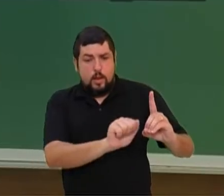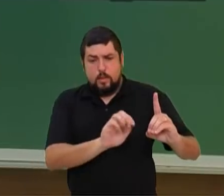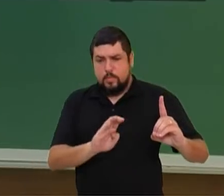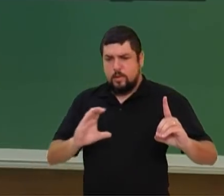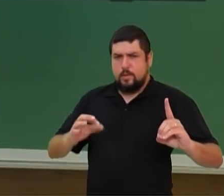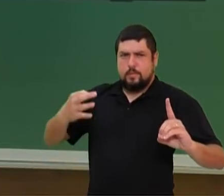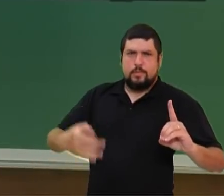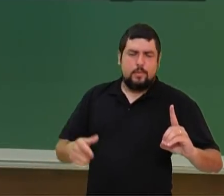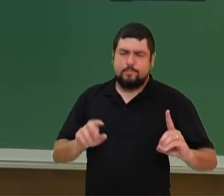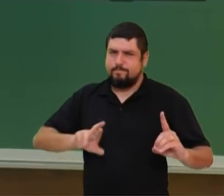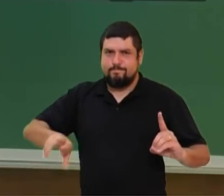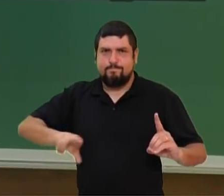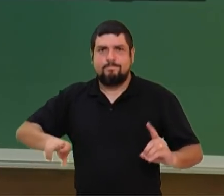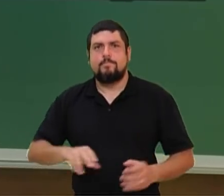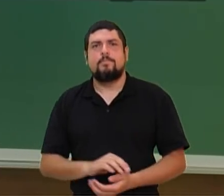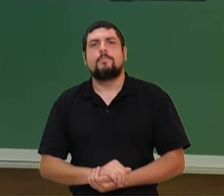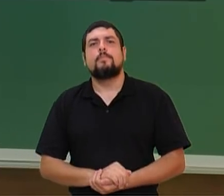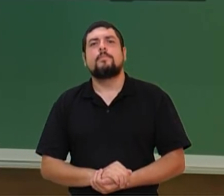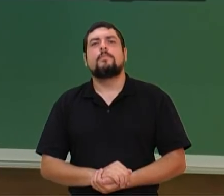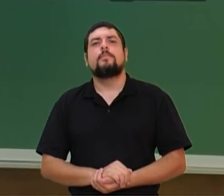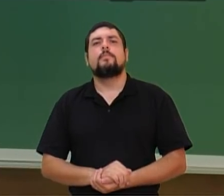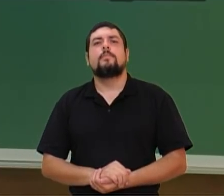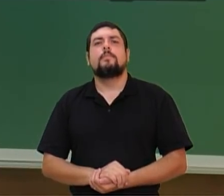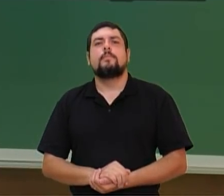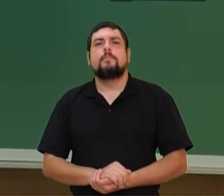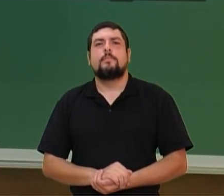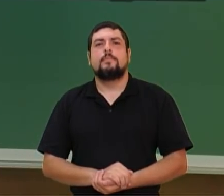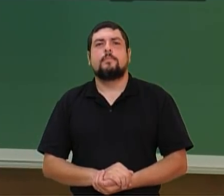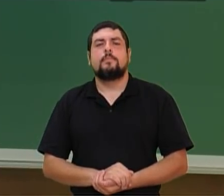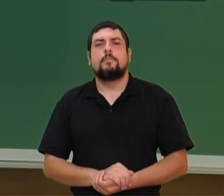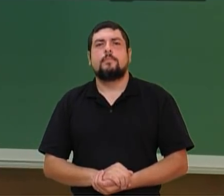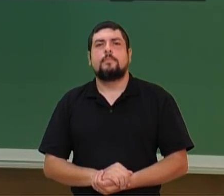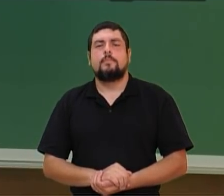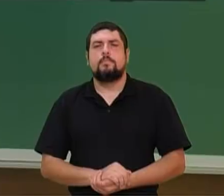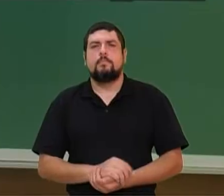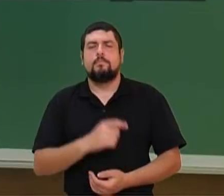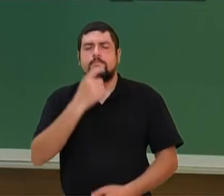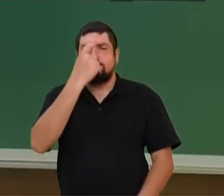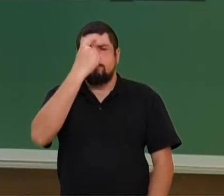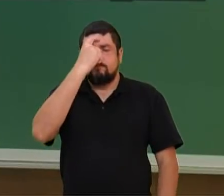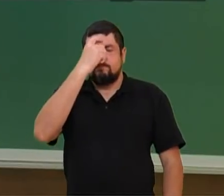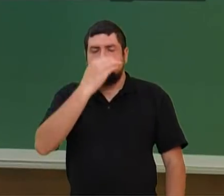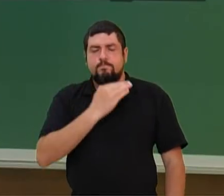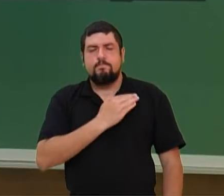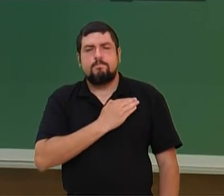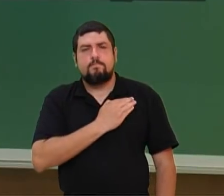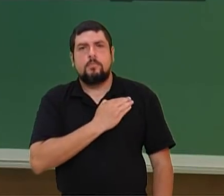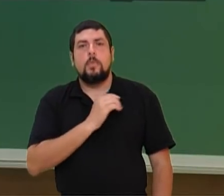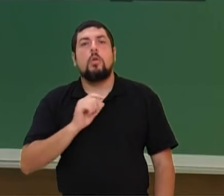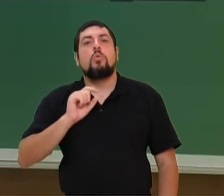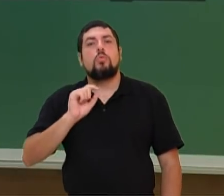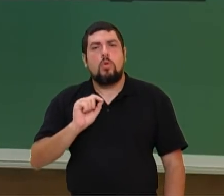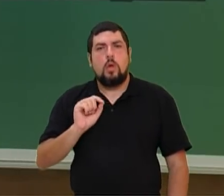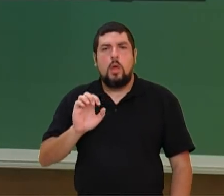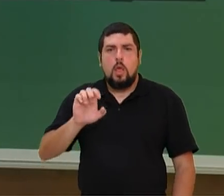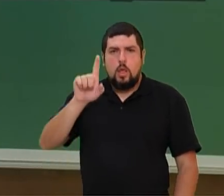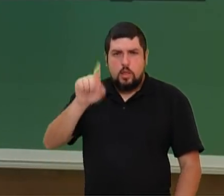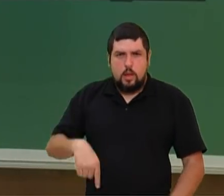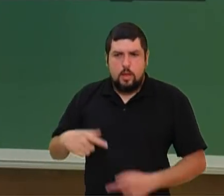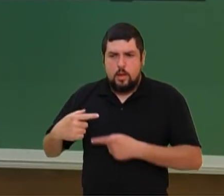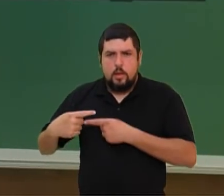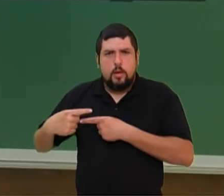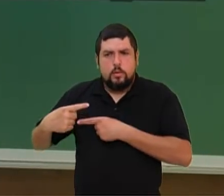Então, vamos continuar a aula. O hinduísmo, né, que seria uma das tradições